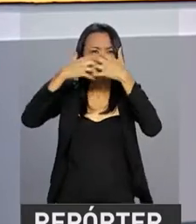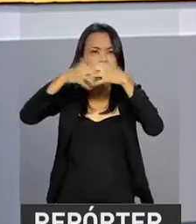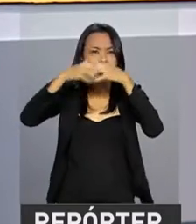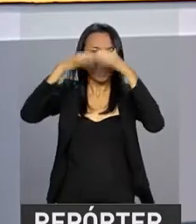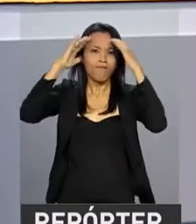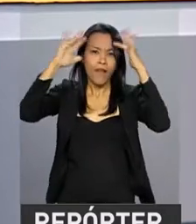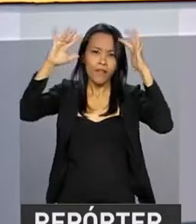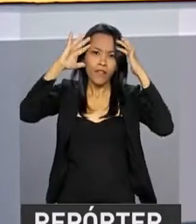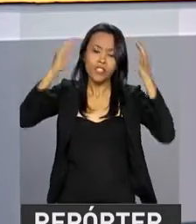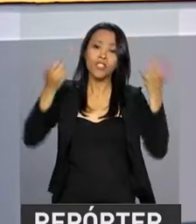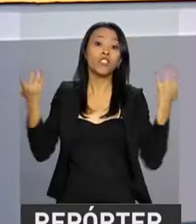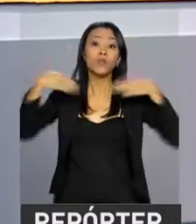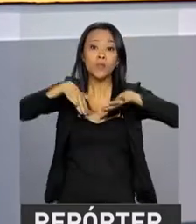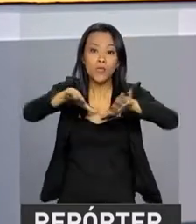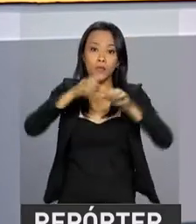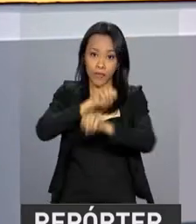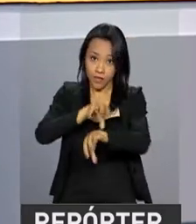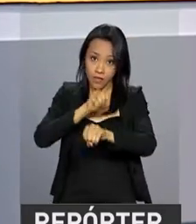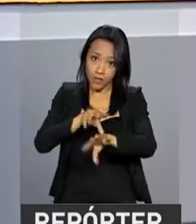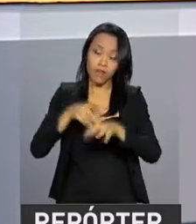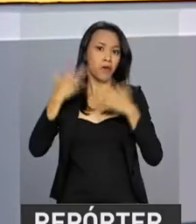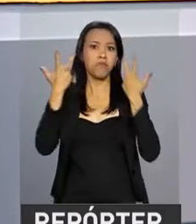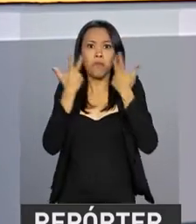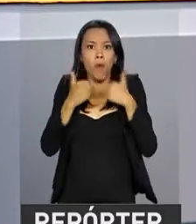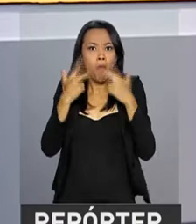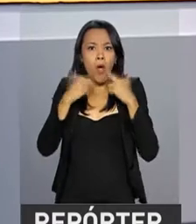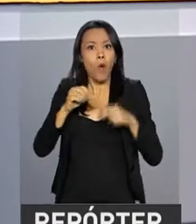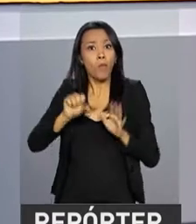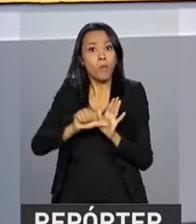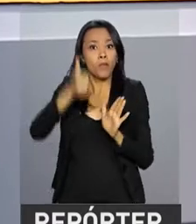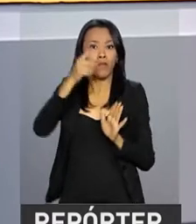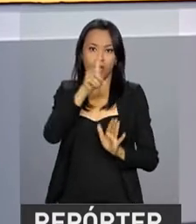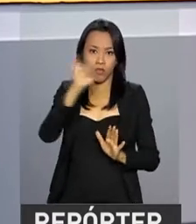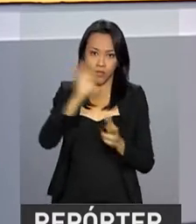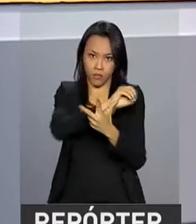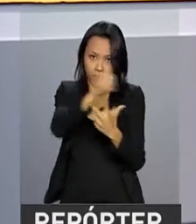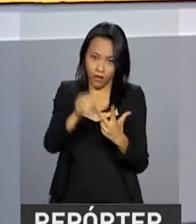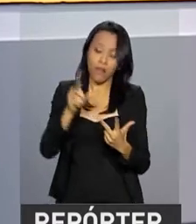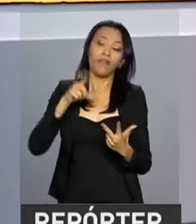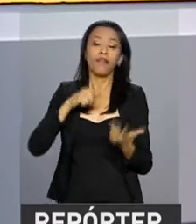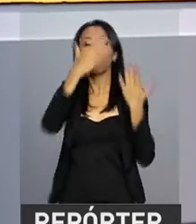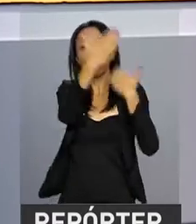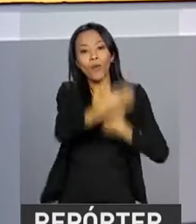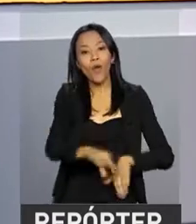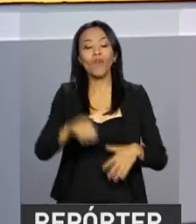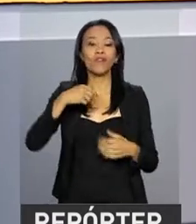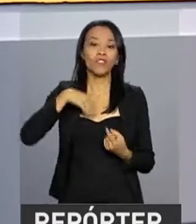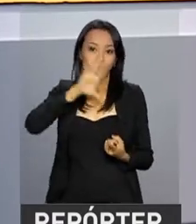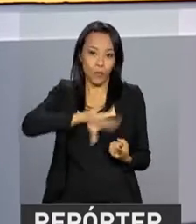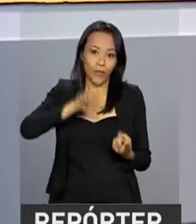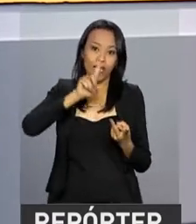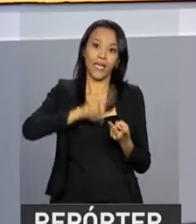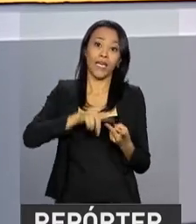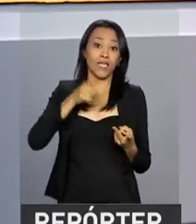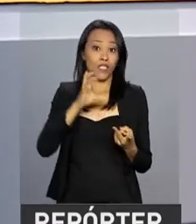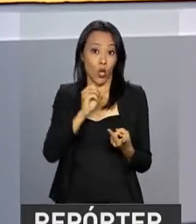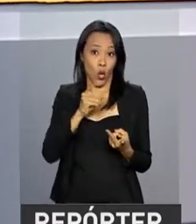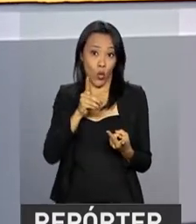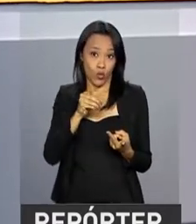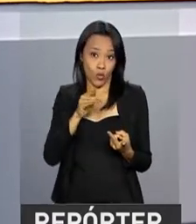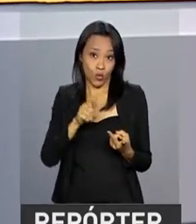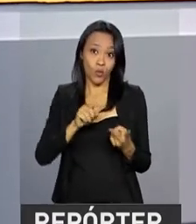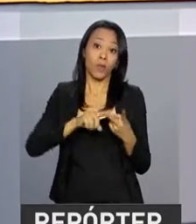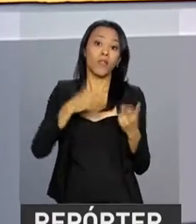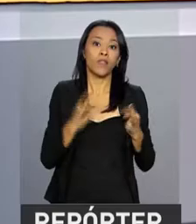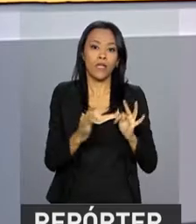educação. Marcado pela tranquilidade, o primeiro dia do Enem, neste domingo, também teve provas de linguagens, códigos e suas tecnologias